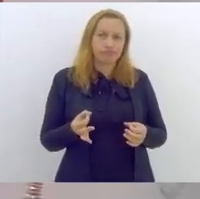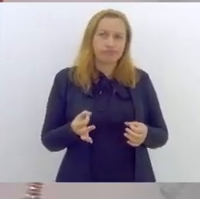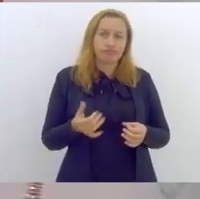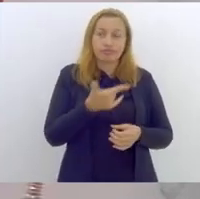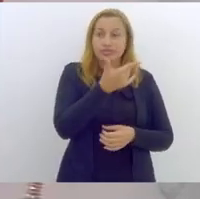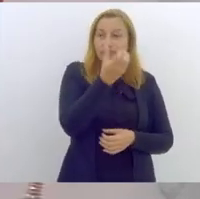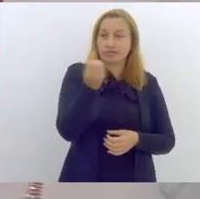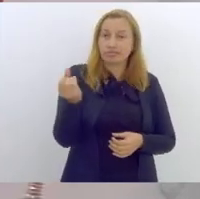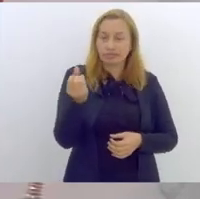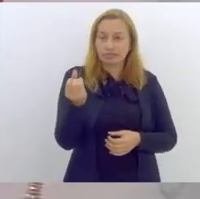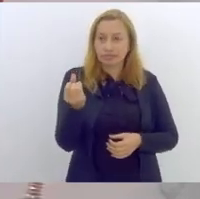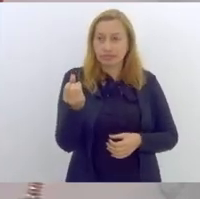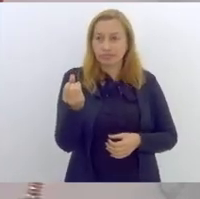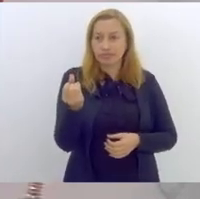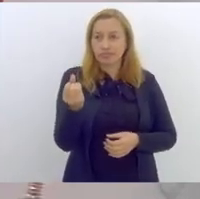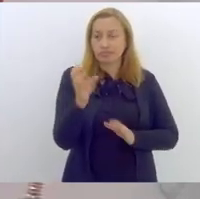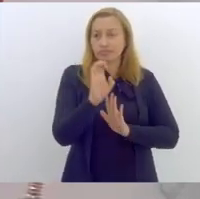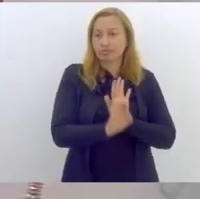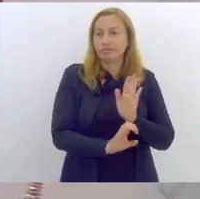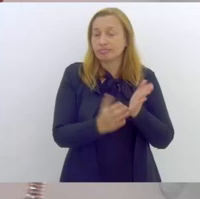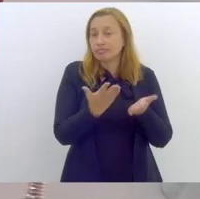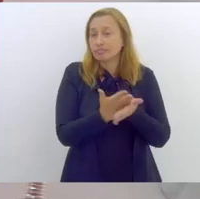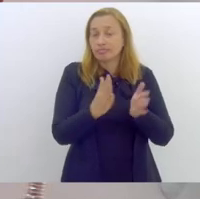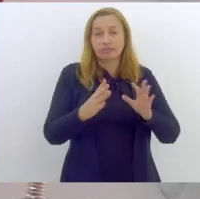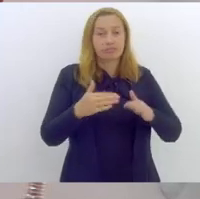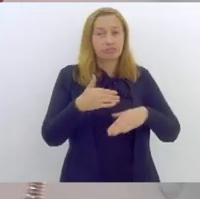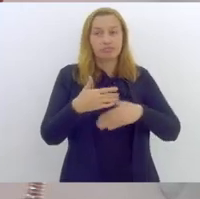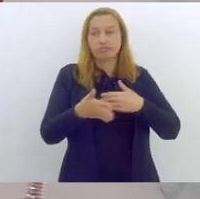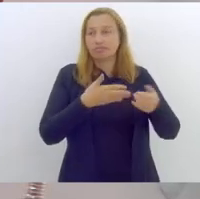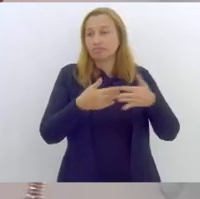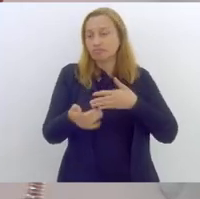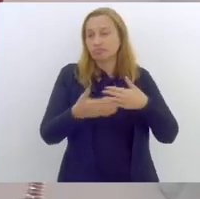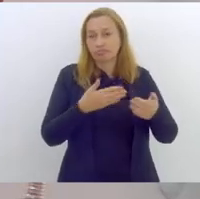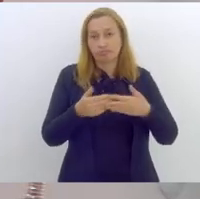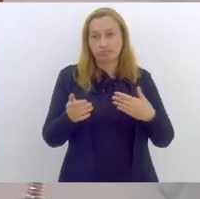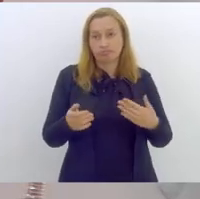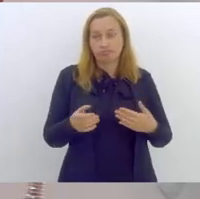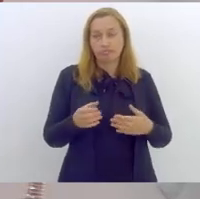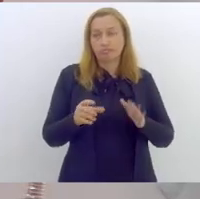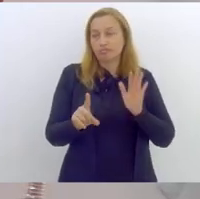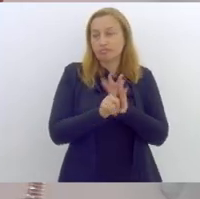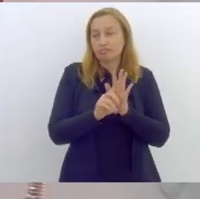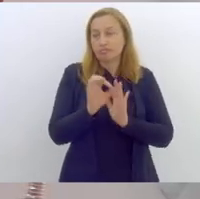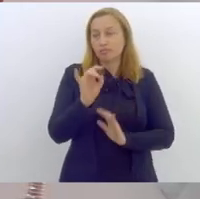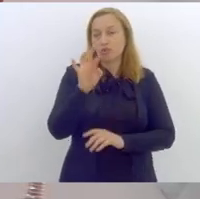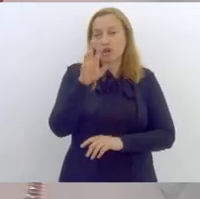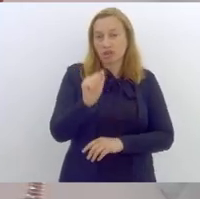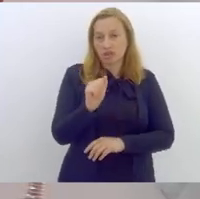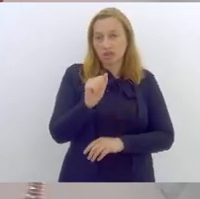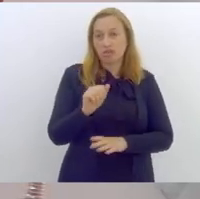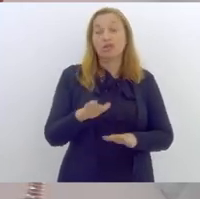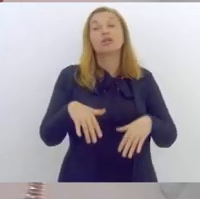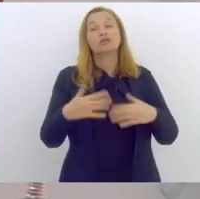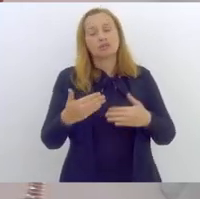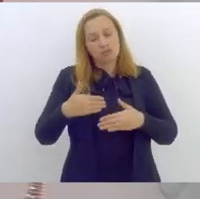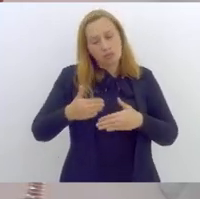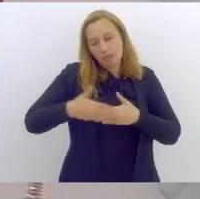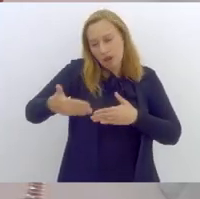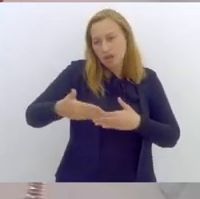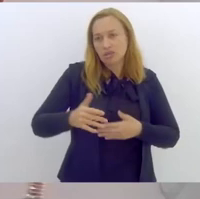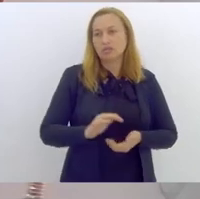emendas que acabaram com qualquer questão convencional na lei orgânica da polícia civil E aí vou mais além